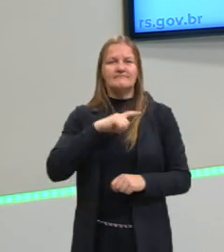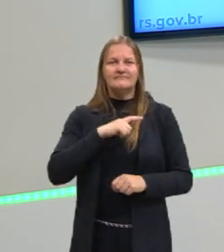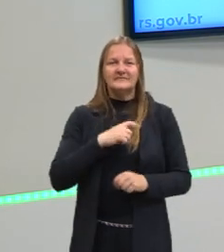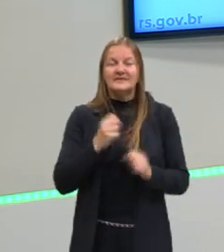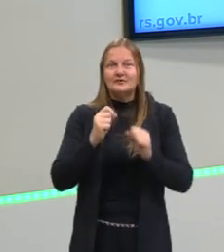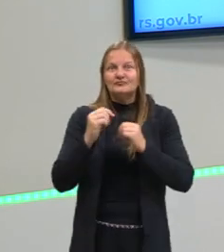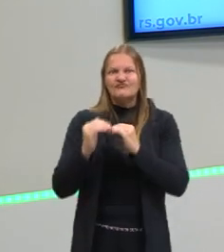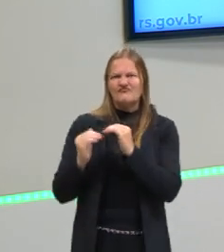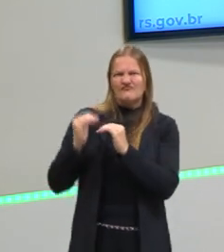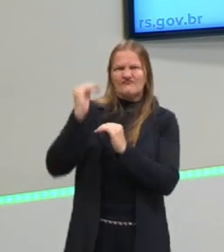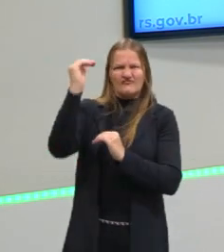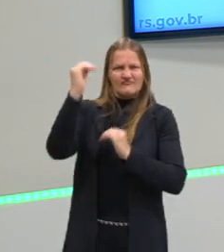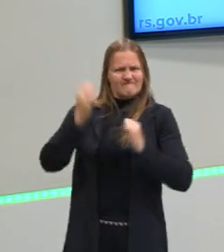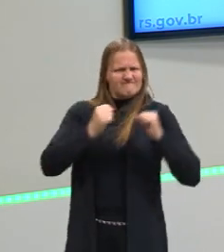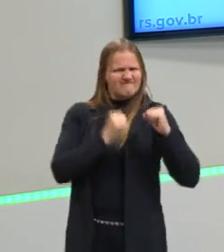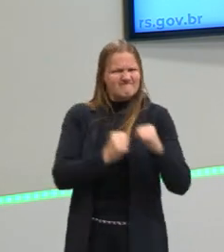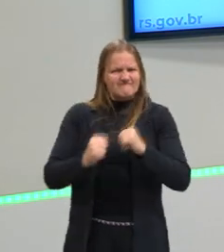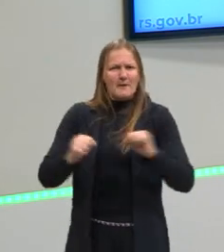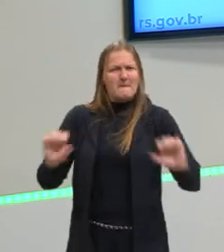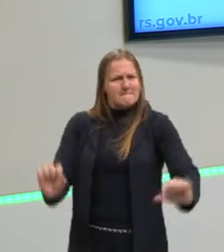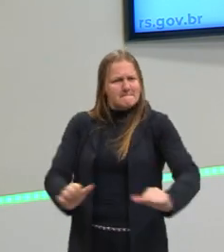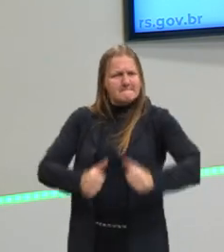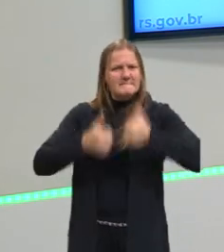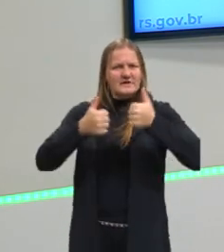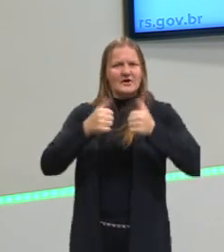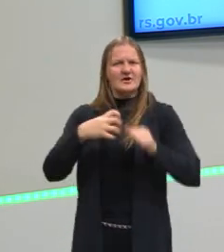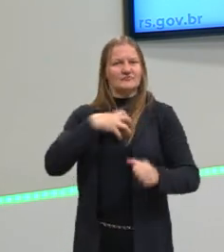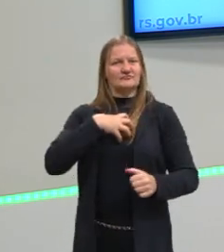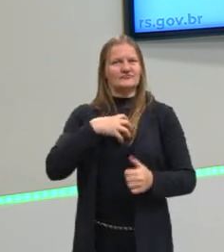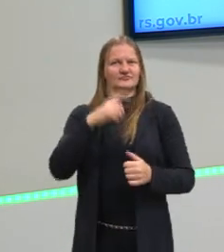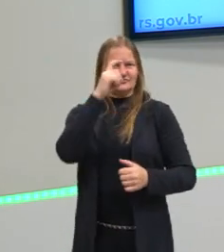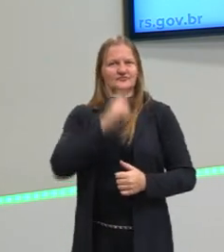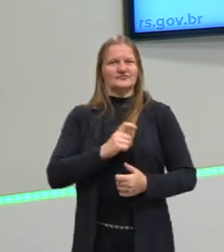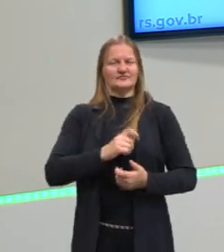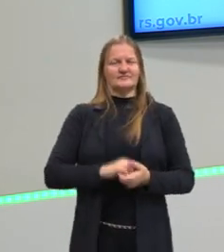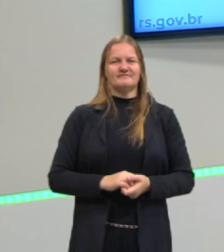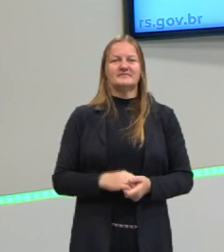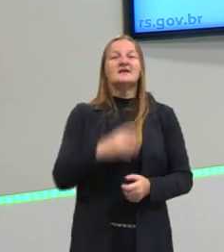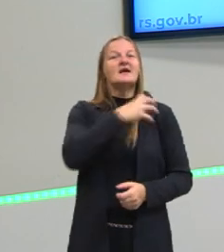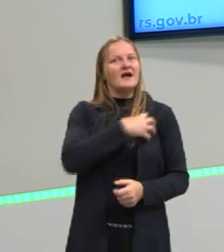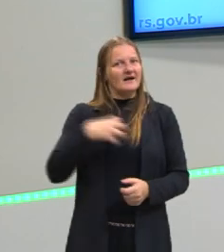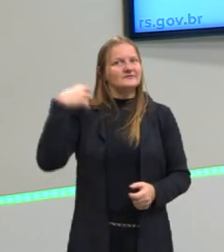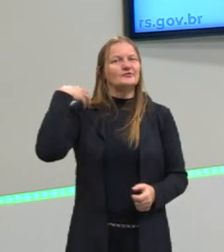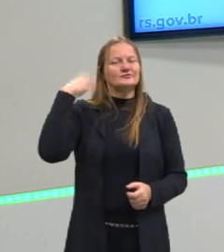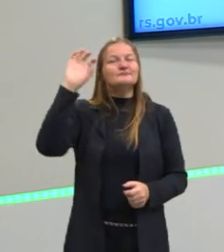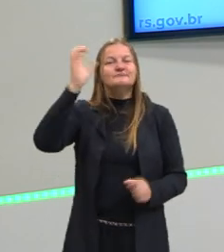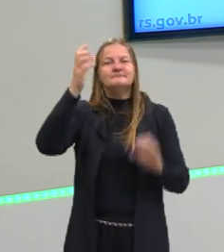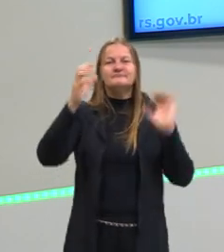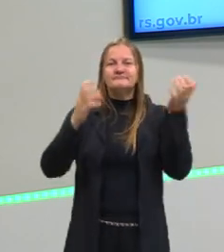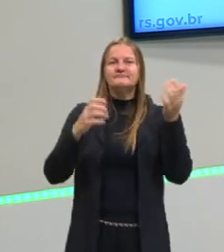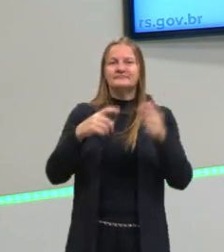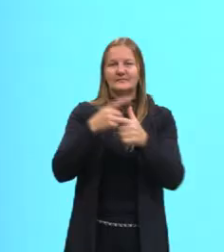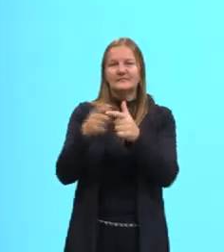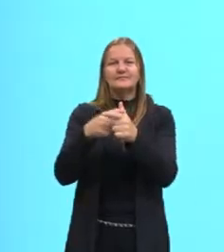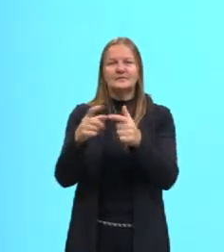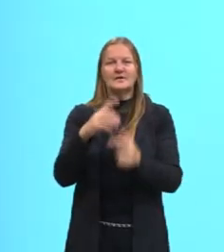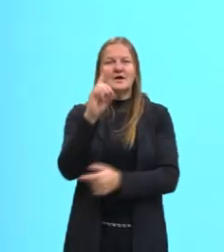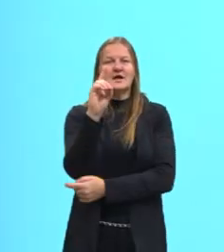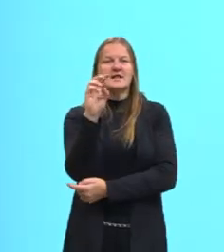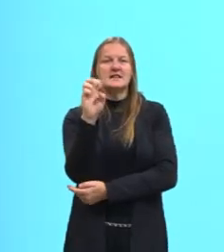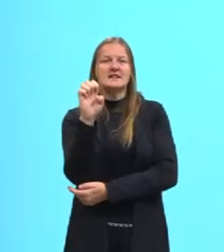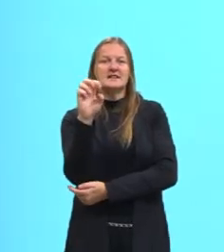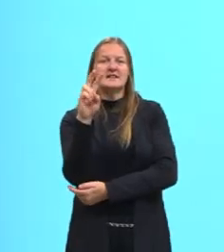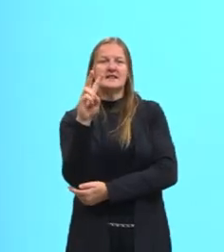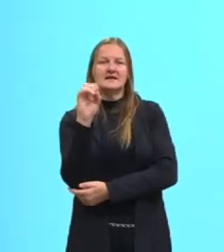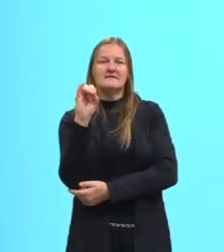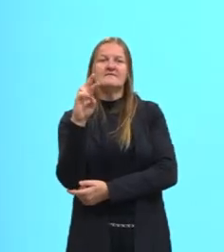nos elevarmos a potência sermos melhores do que nós somos então assim o Aristóteles resolve o problema do Devir